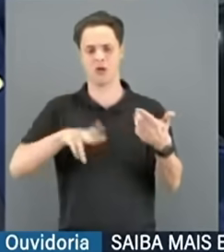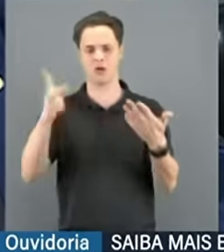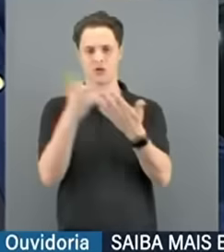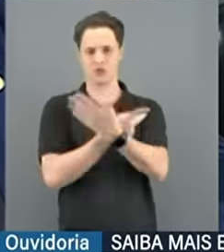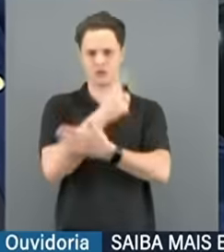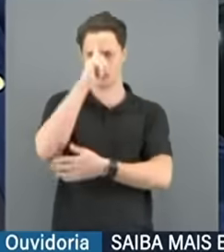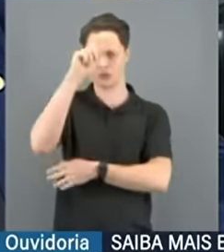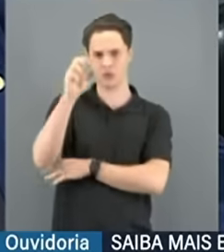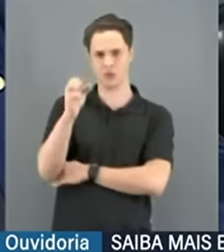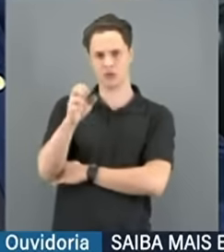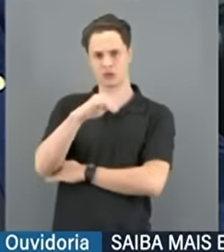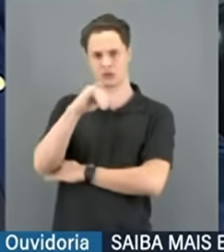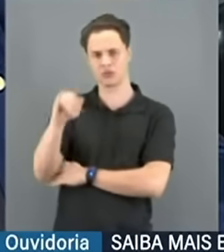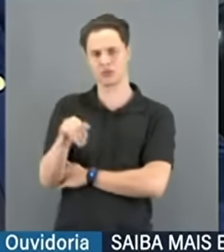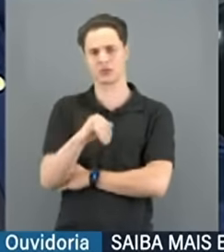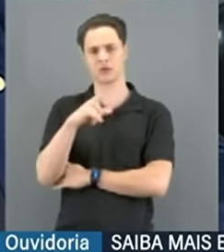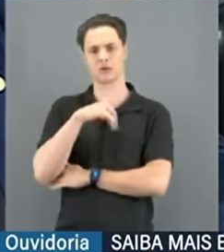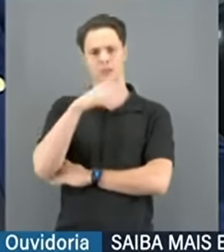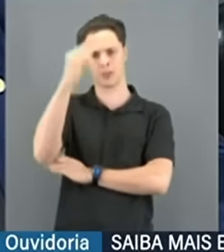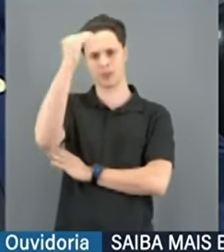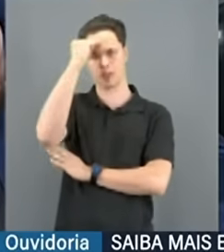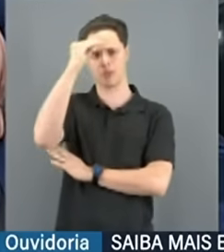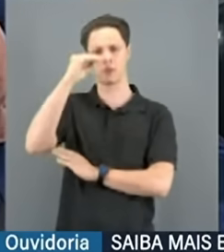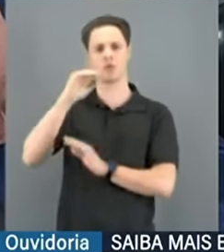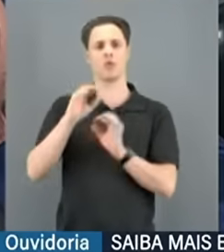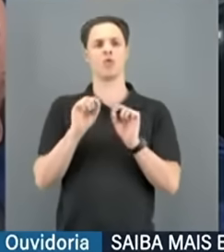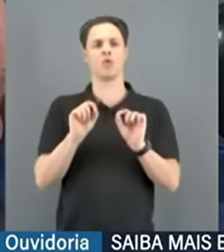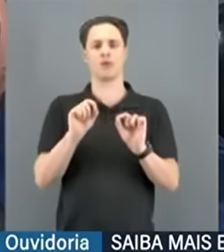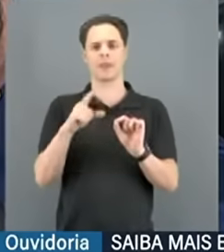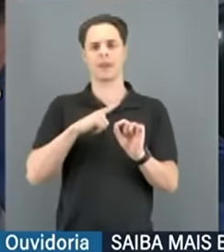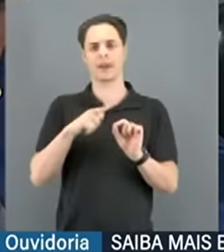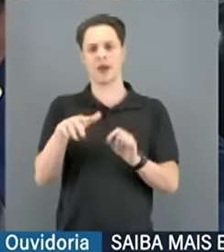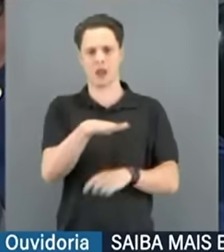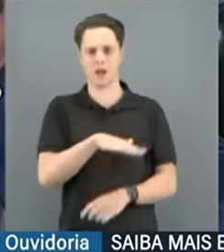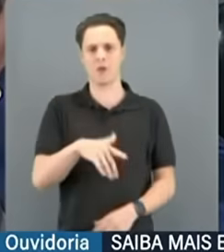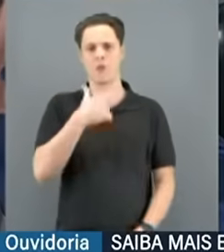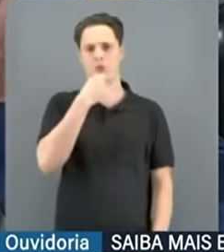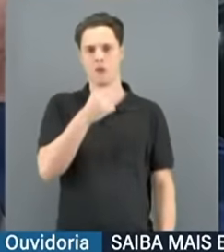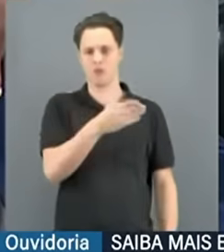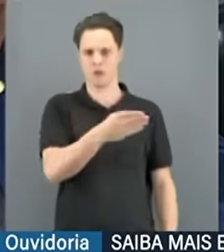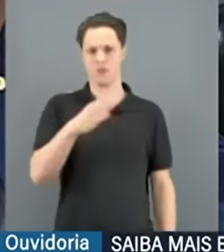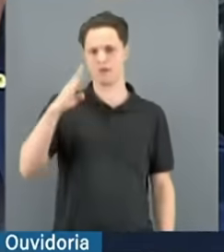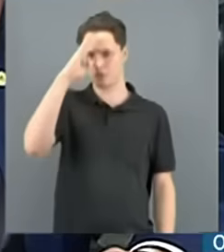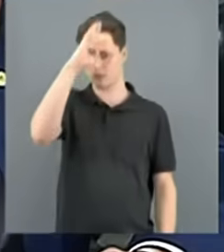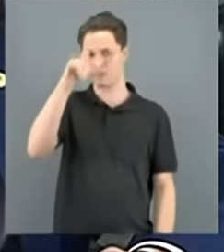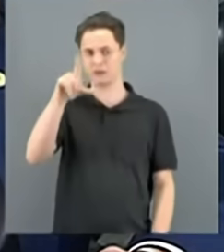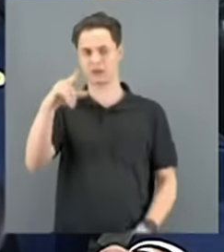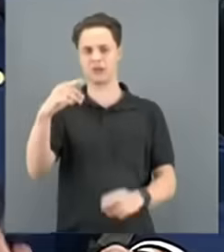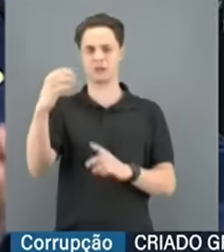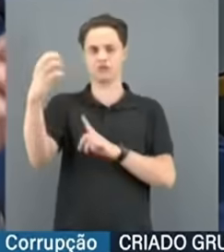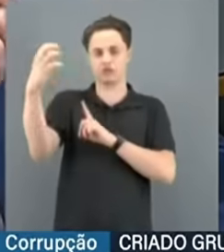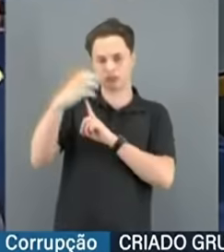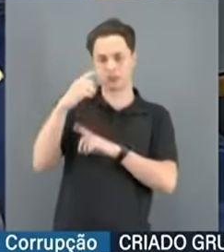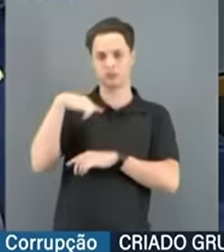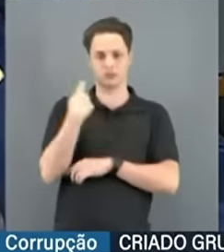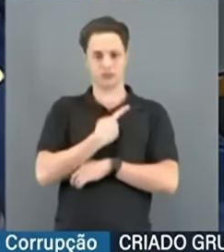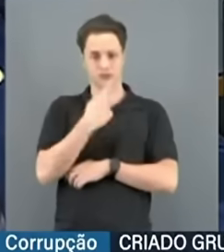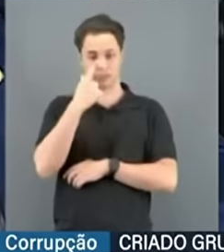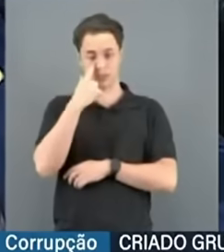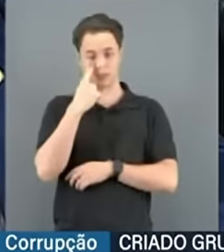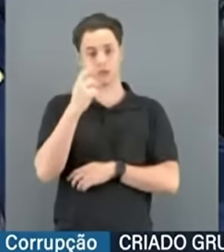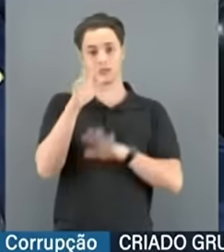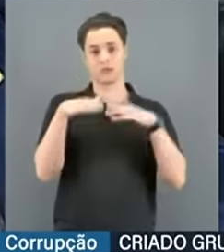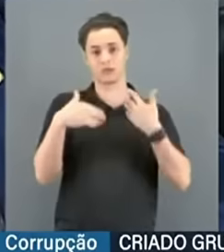janeiro, a culpa seria empurrada artificialmente e injustamente a Bolsonaro, só nos prejudicaria. Então como é que alguém que não está